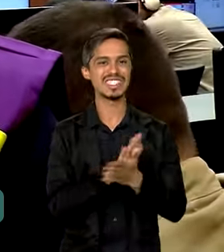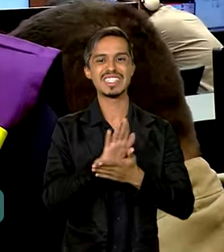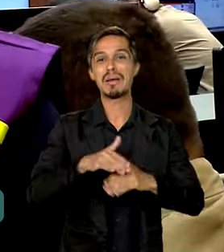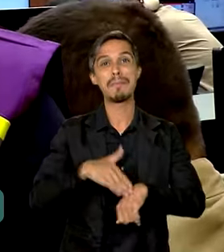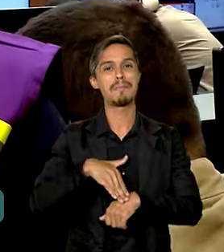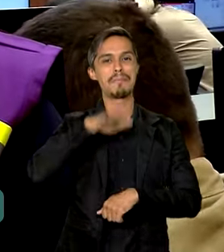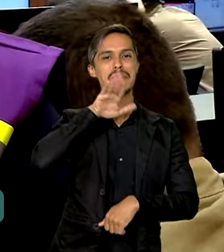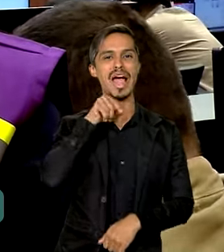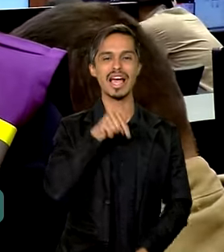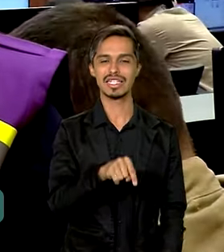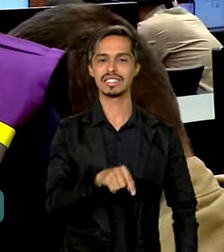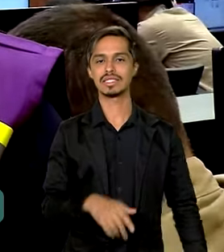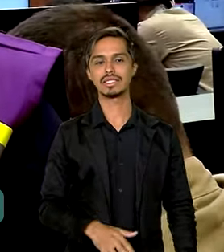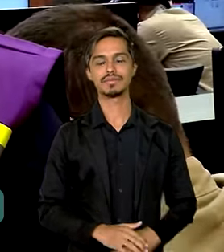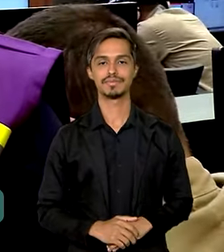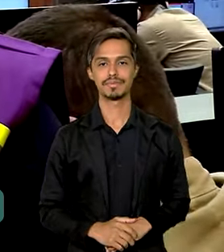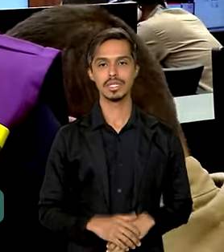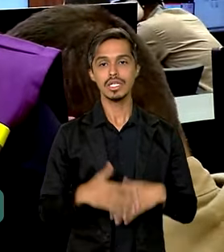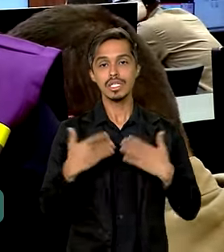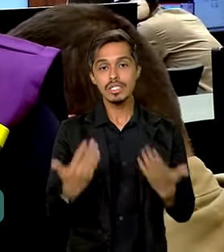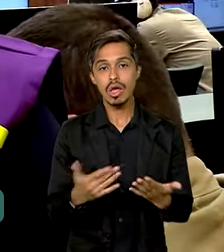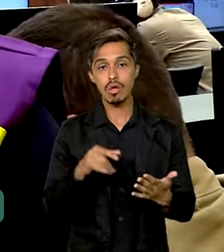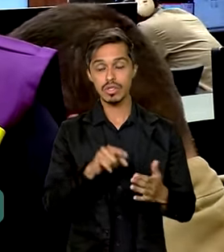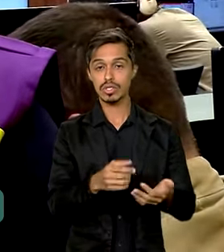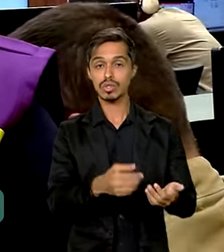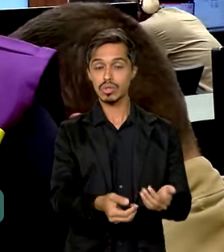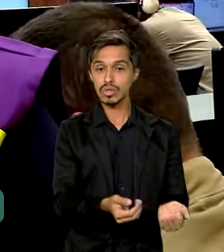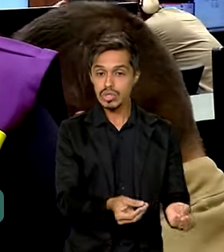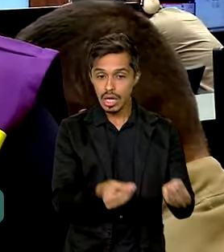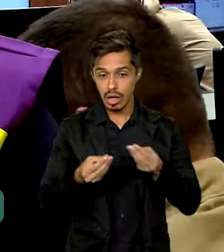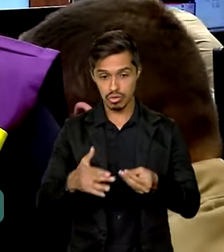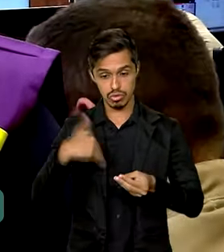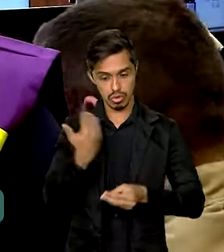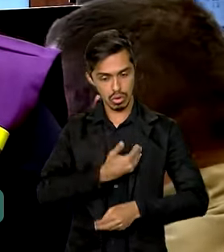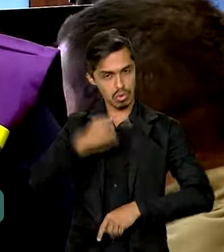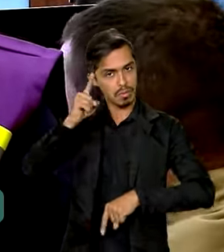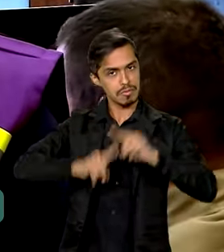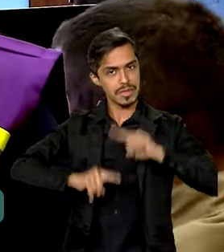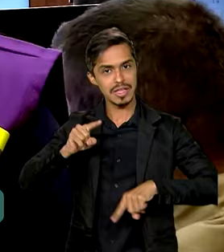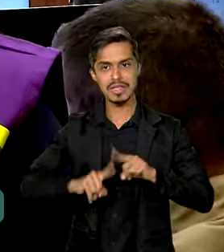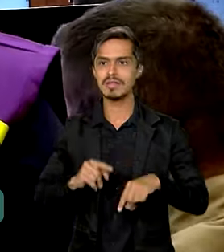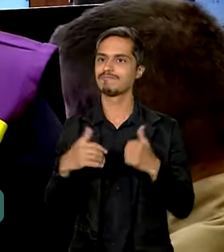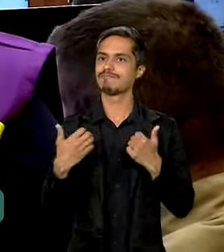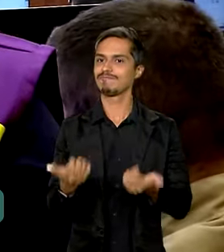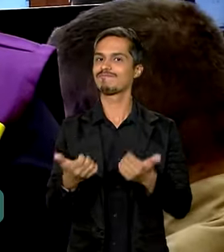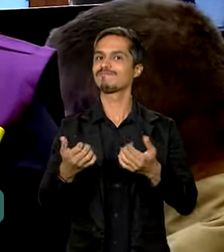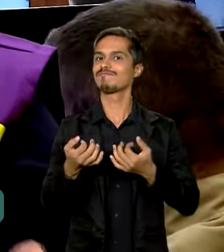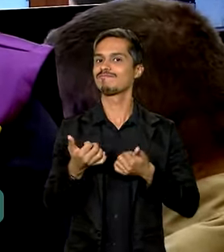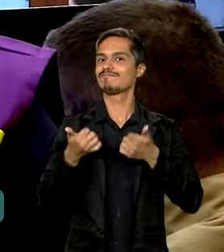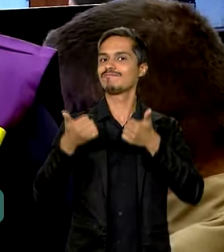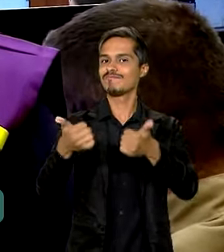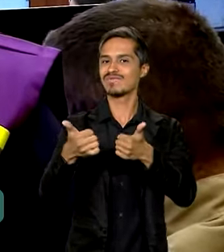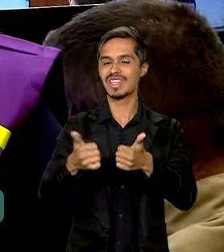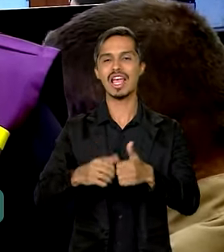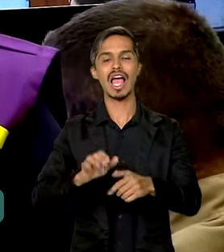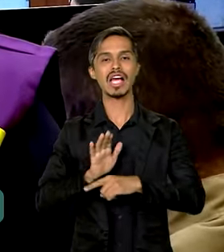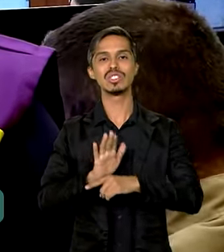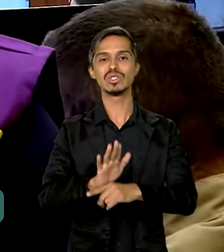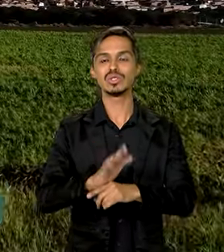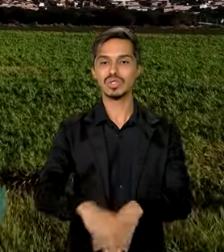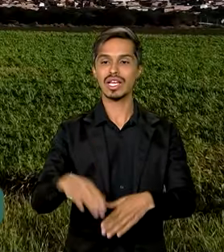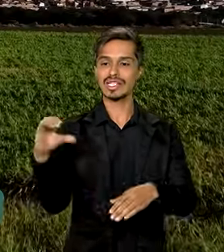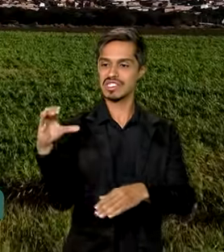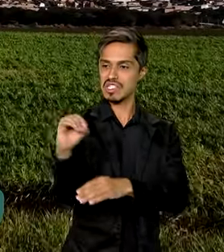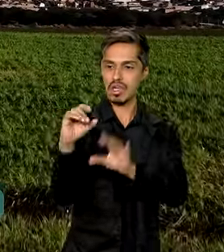cana. Isso tudo é que traz para o nosso produto, né, essa condição de ajudar na descarbonização do